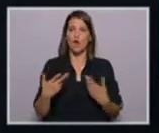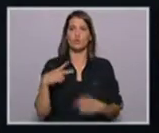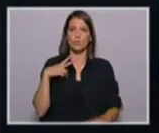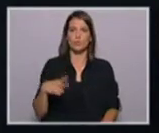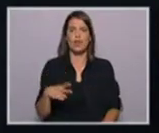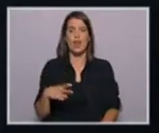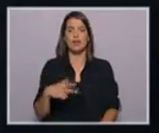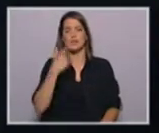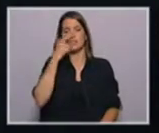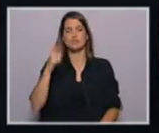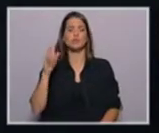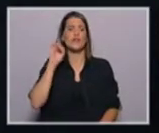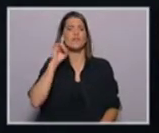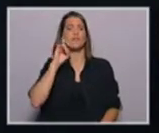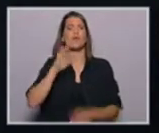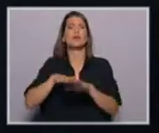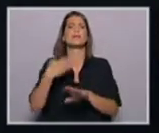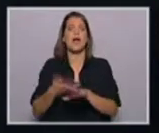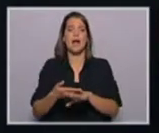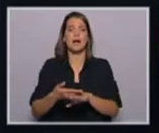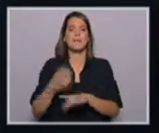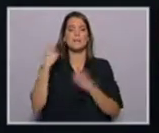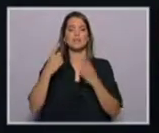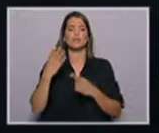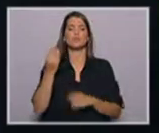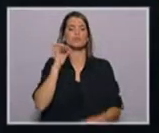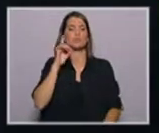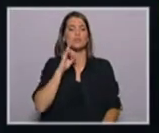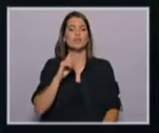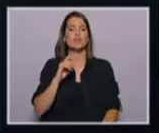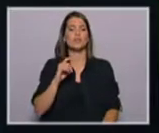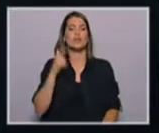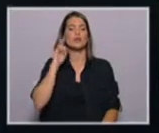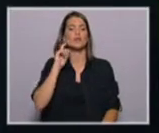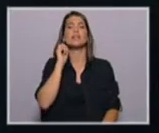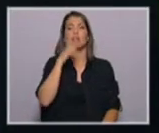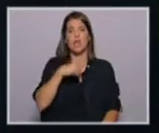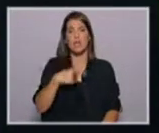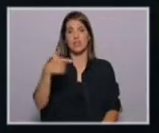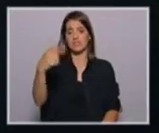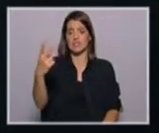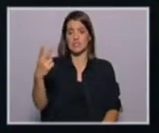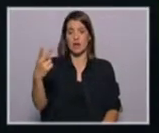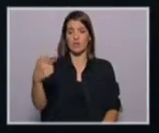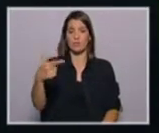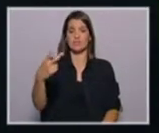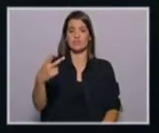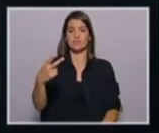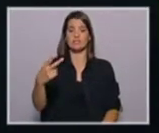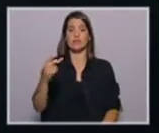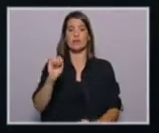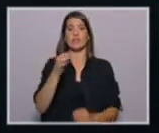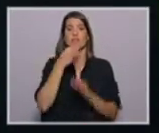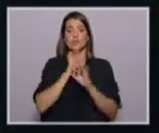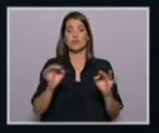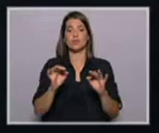uma mania das pessoas sobrevalorizarem, julgam que são muito importantes, quando o que é importante é a televisão, não é? Pois. O veículo de televisão é que é fantástico,